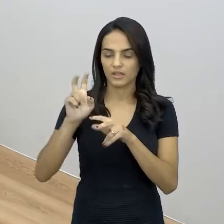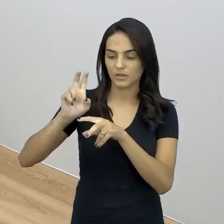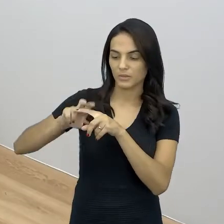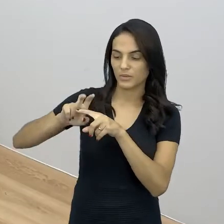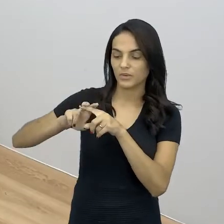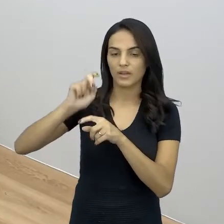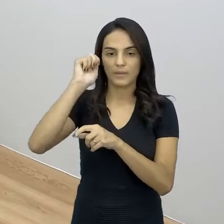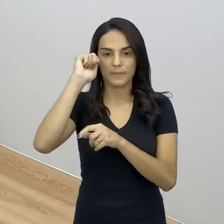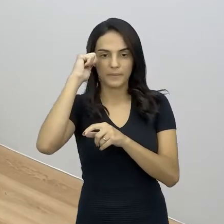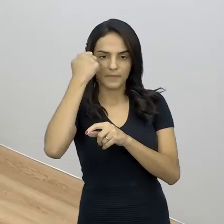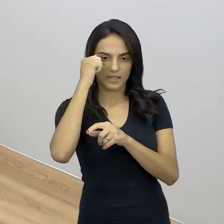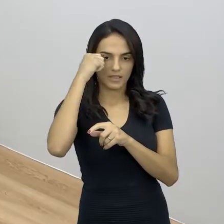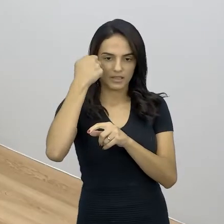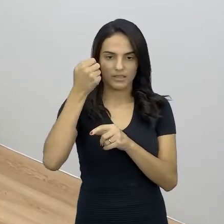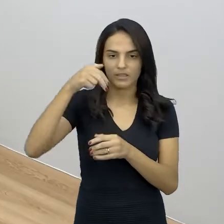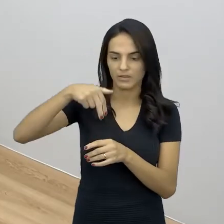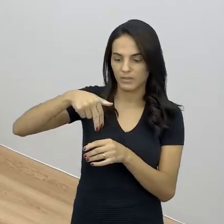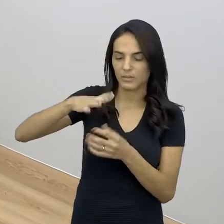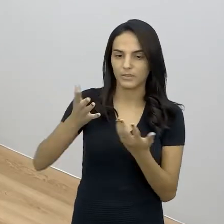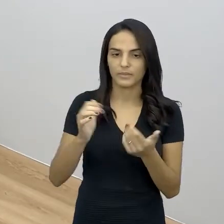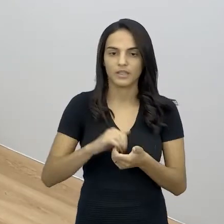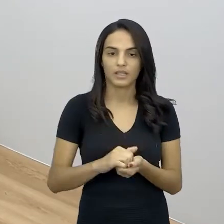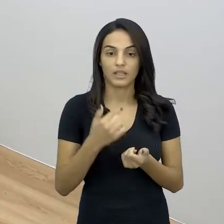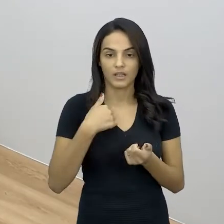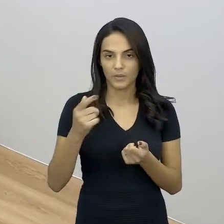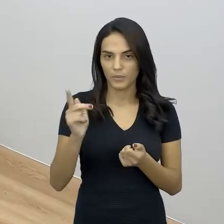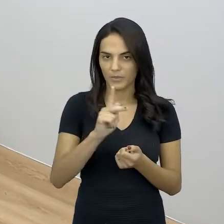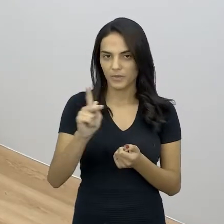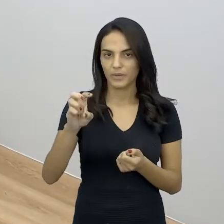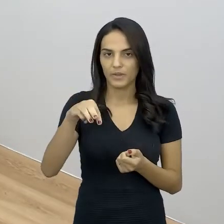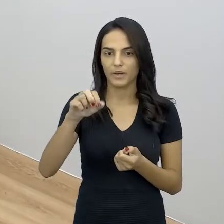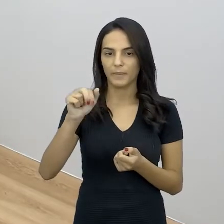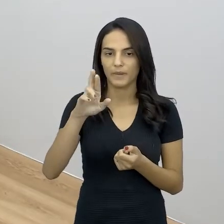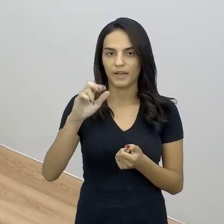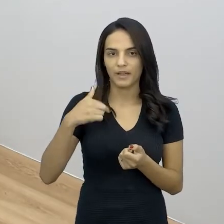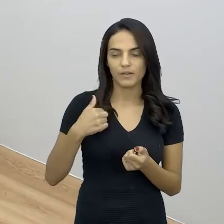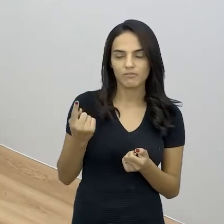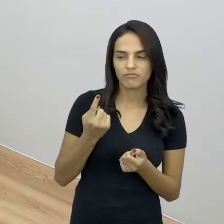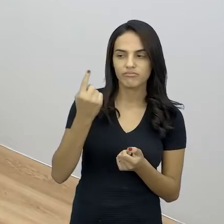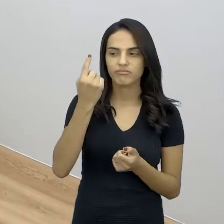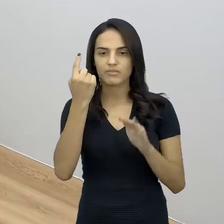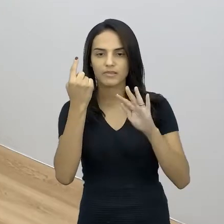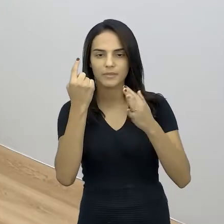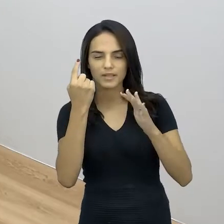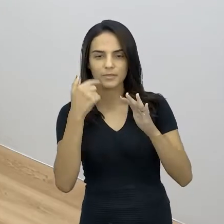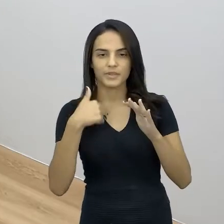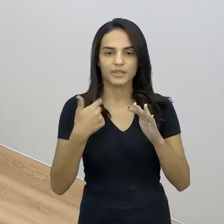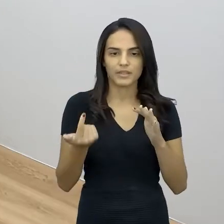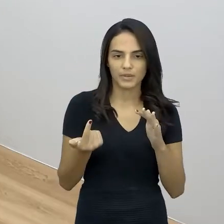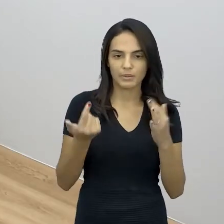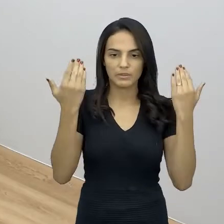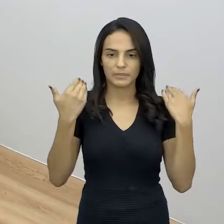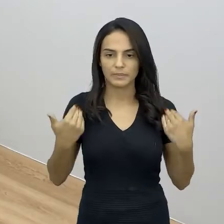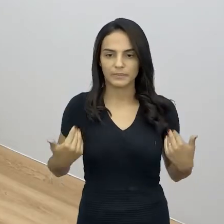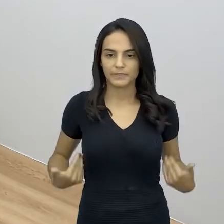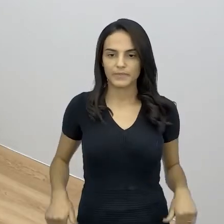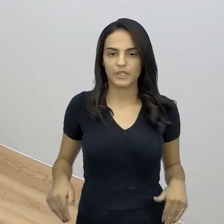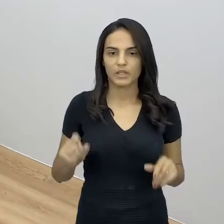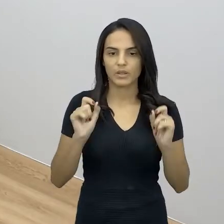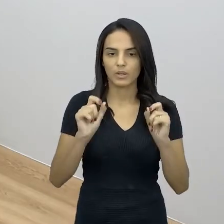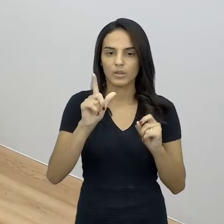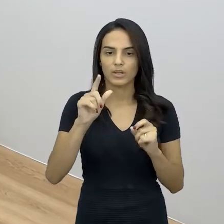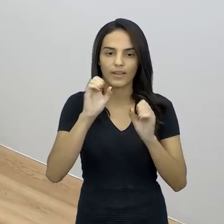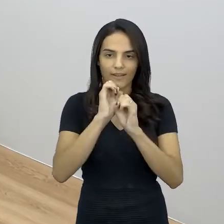pretas, de pés de madeira. Eu sou a professora Mara, tenho estatura mediana, estou com o cabelo solto, o meu cabelo